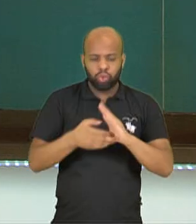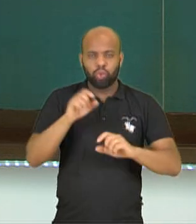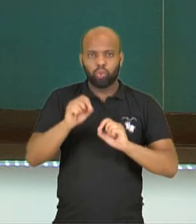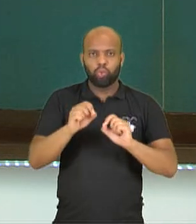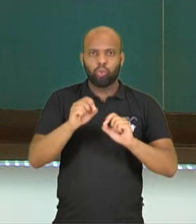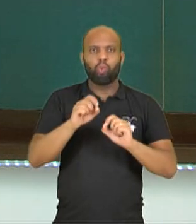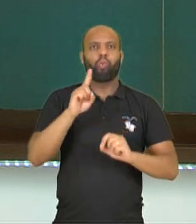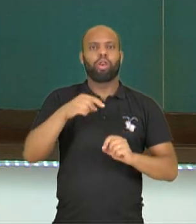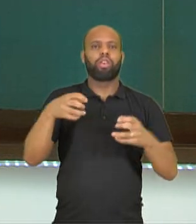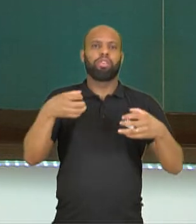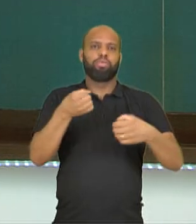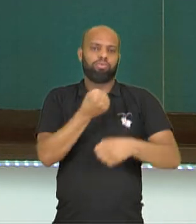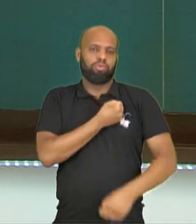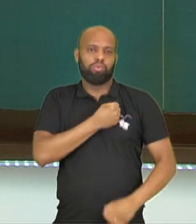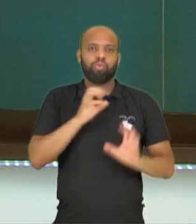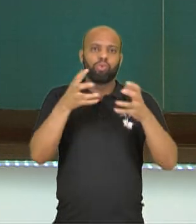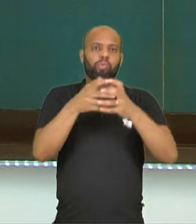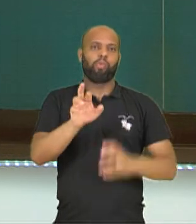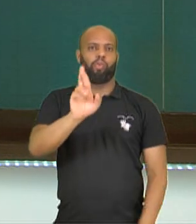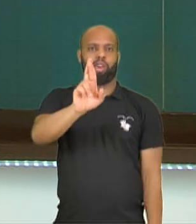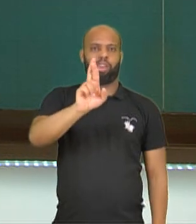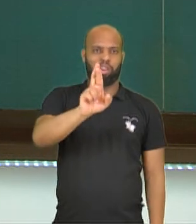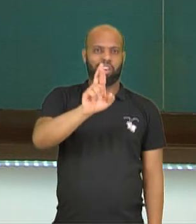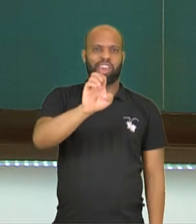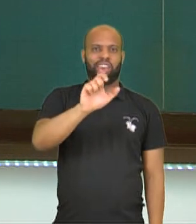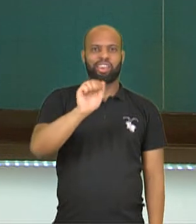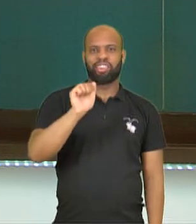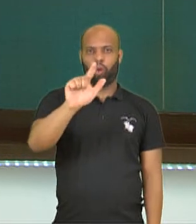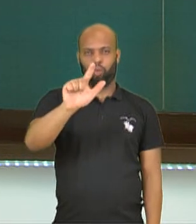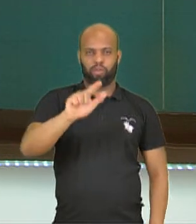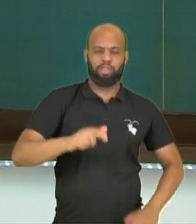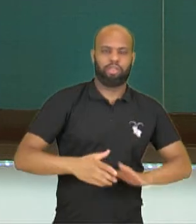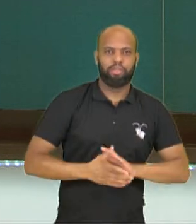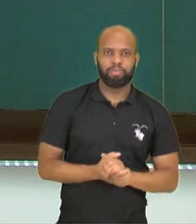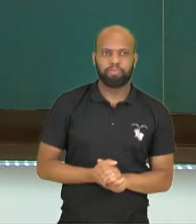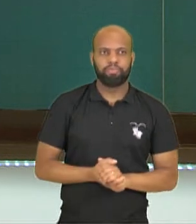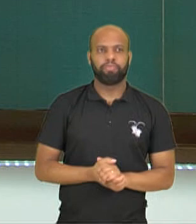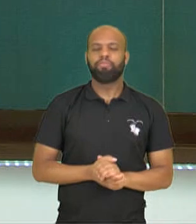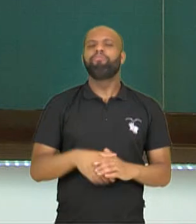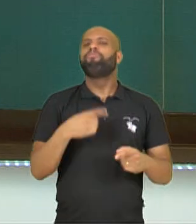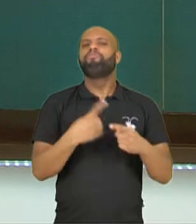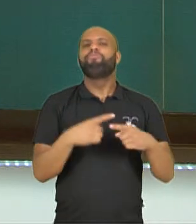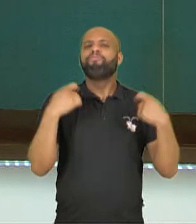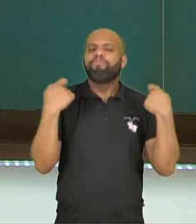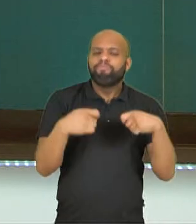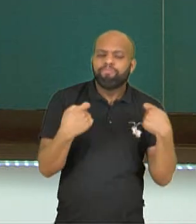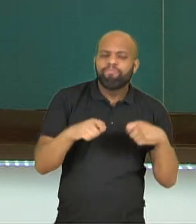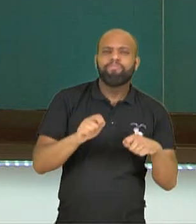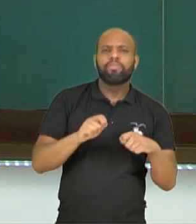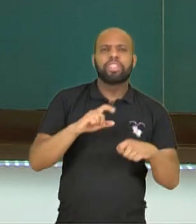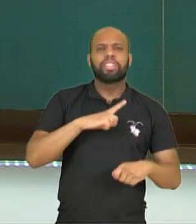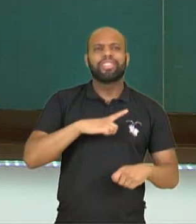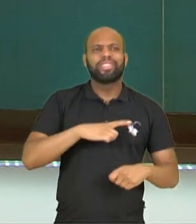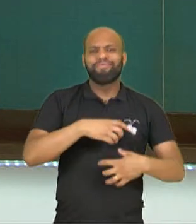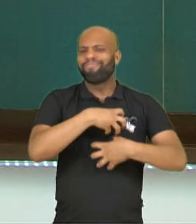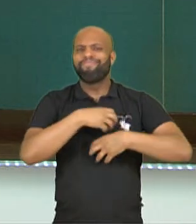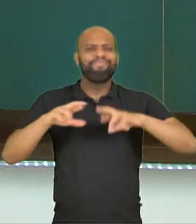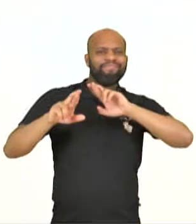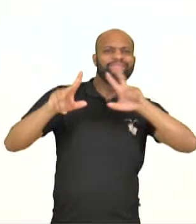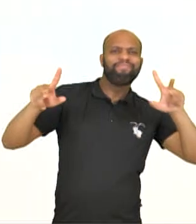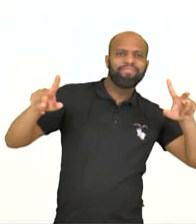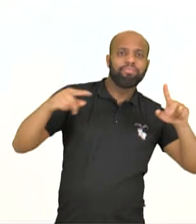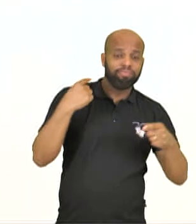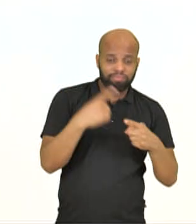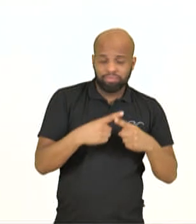reais, ok? Então essa é a divisão que nós temos dos números. E por que precisamos expressar situações diferentes?